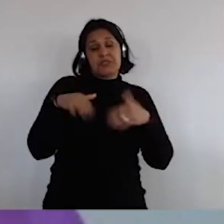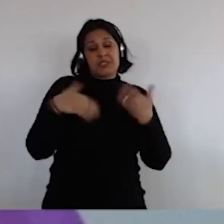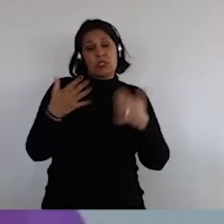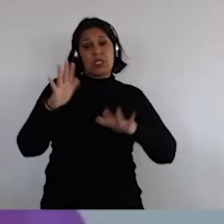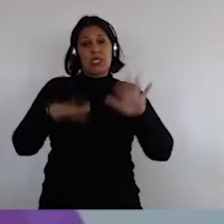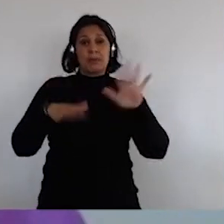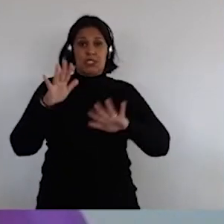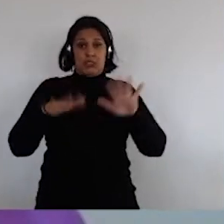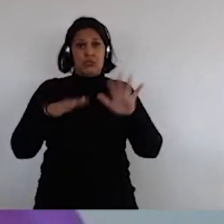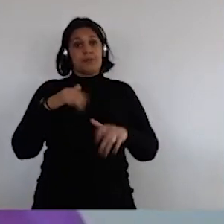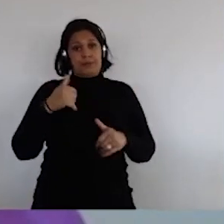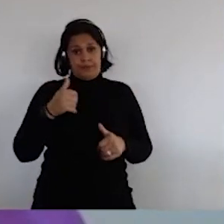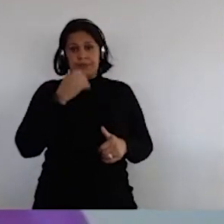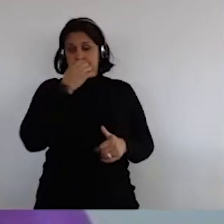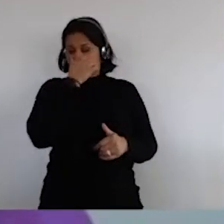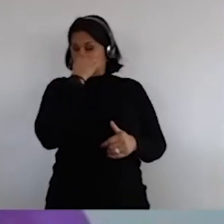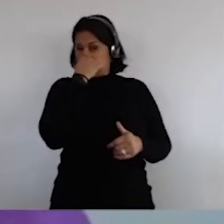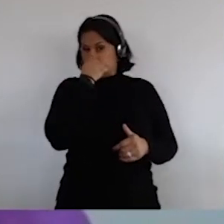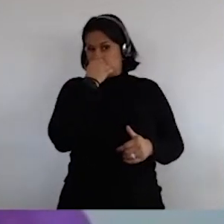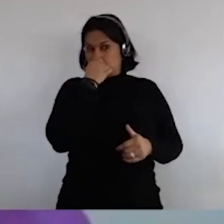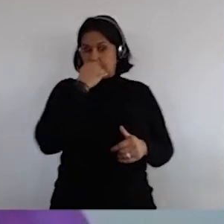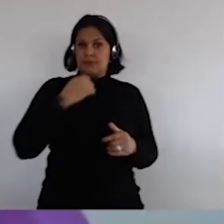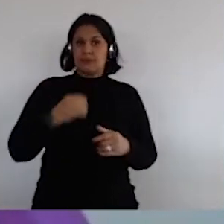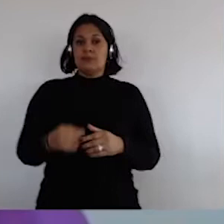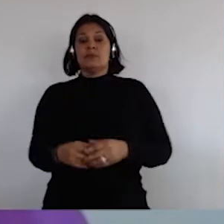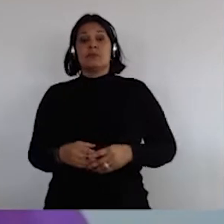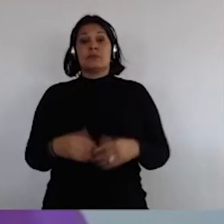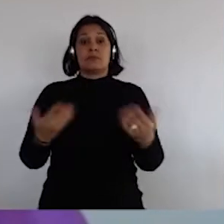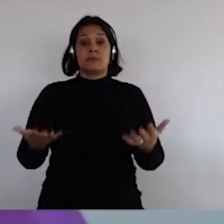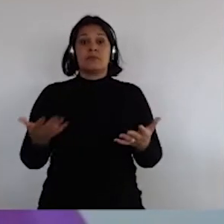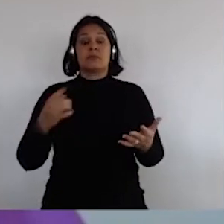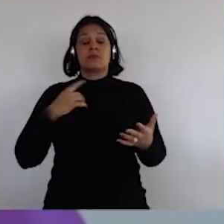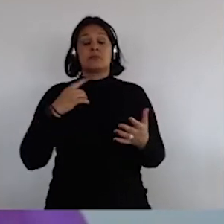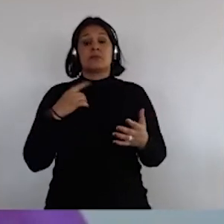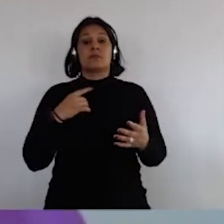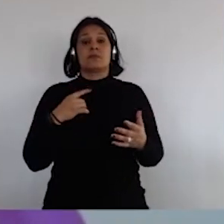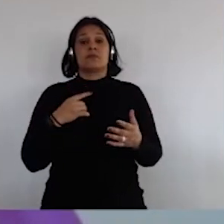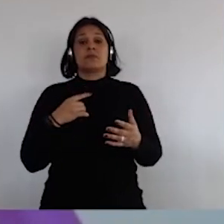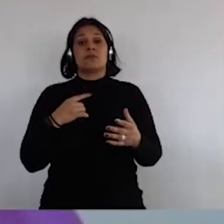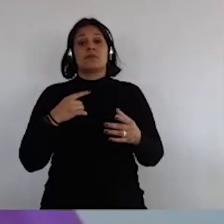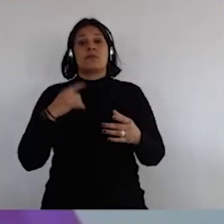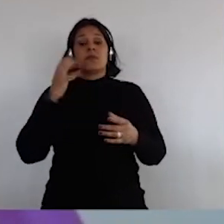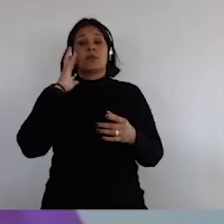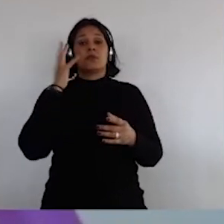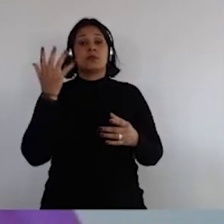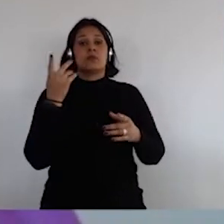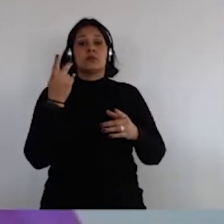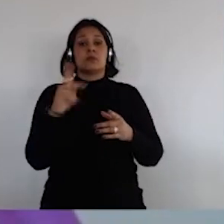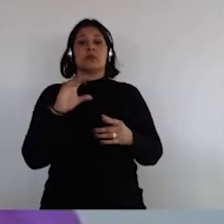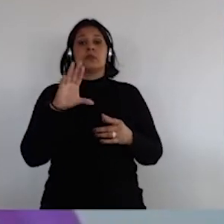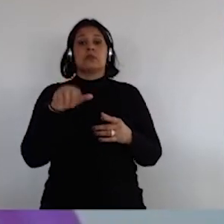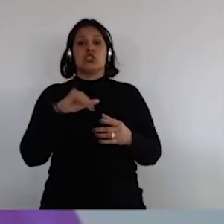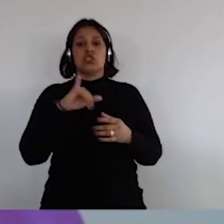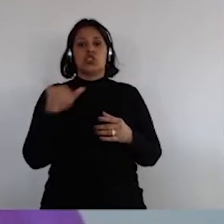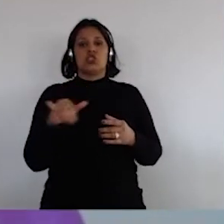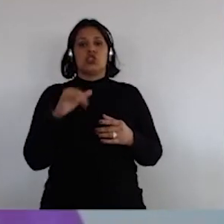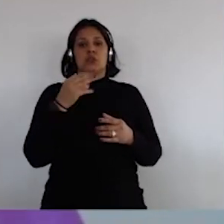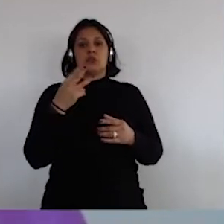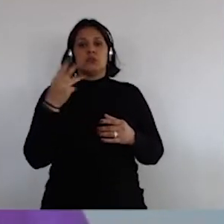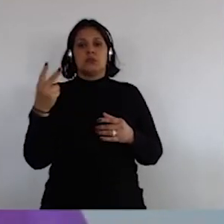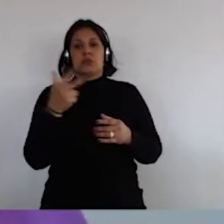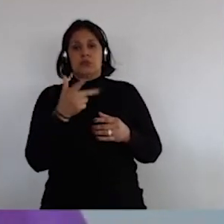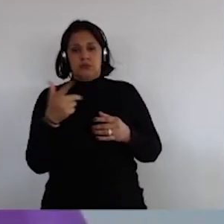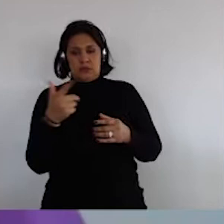depende da situação do contágio, conforme delineado na resolução do CNJ número